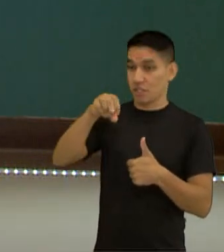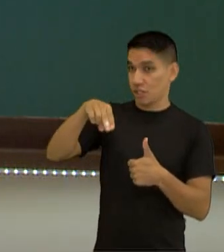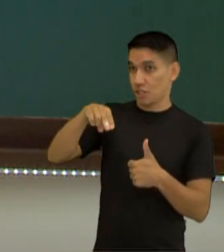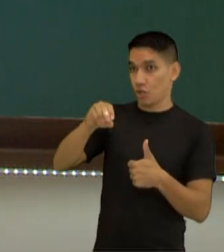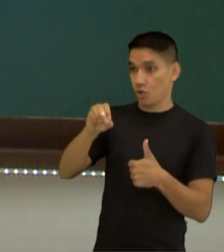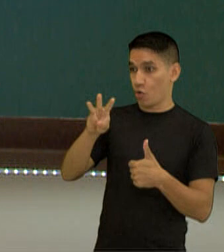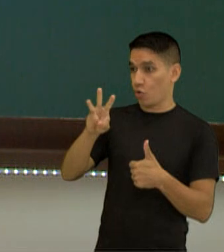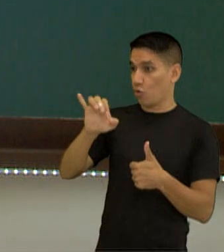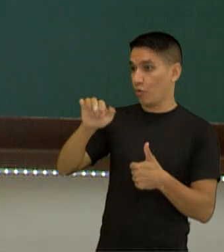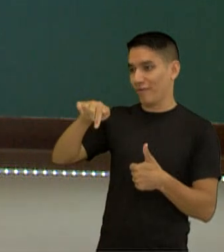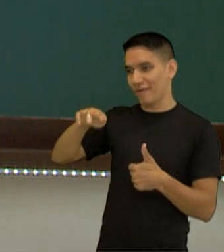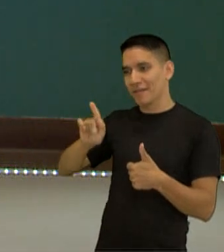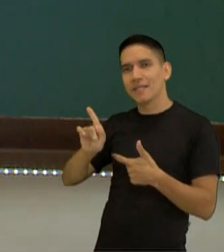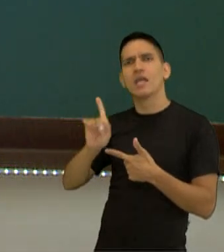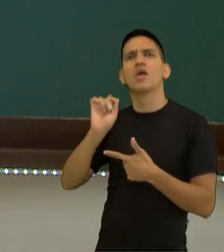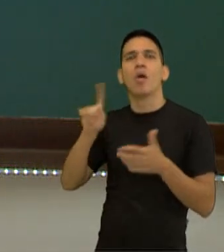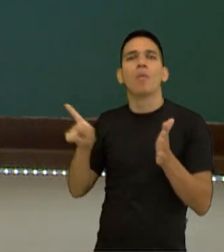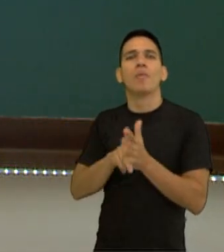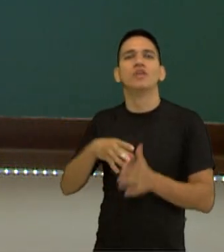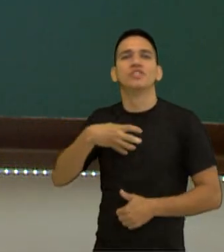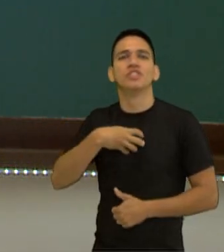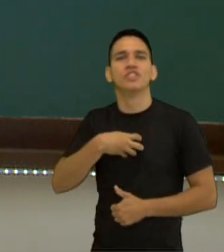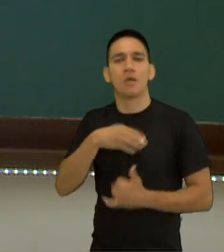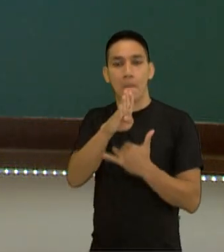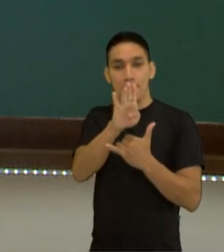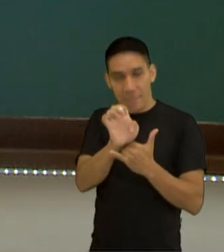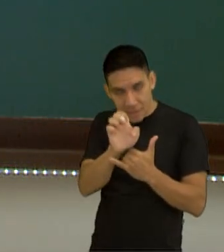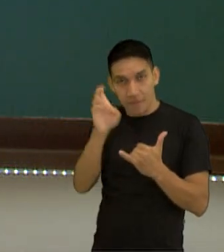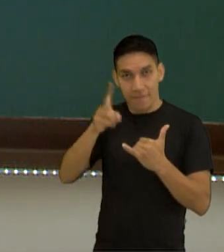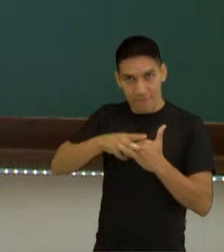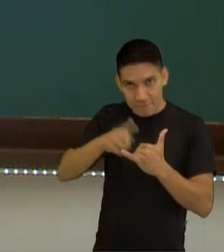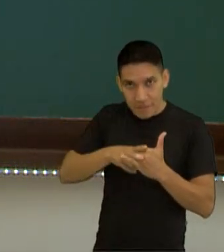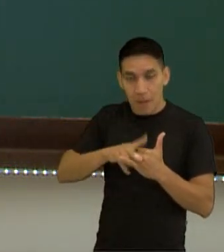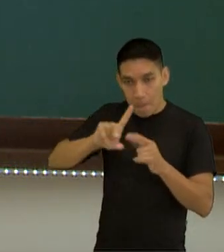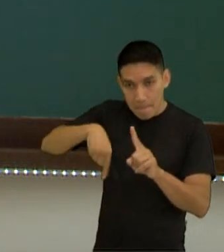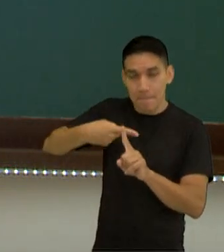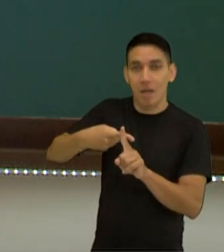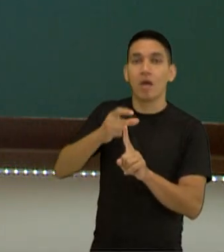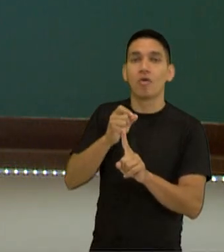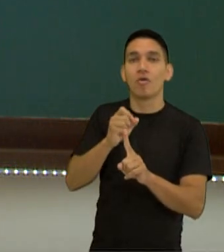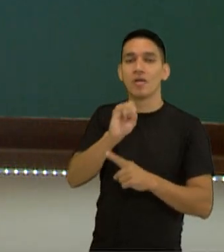está nevando, forma de verbo to be, is, e o verbo principal com acréscimo do